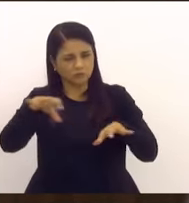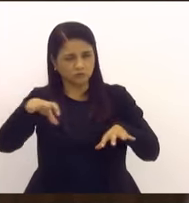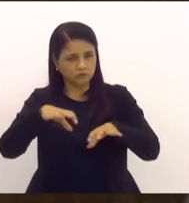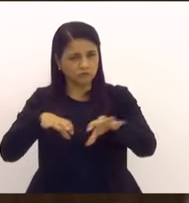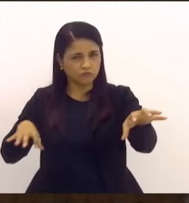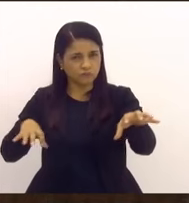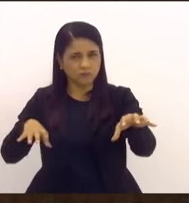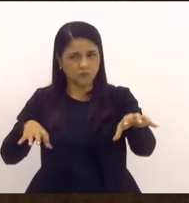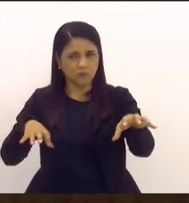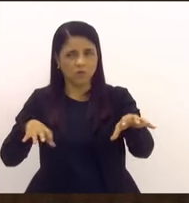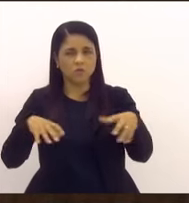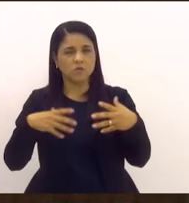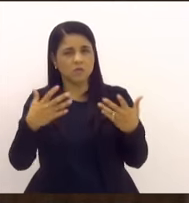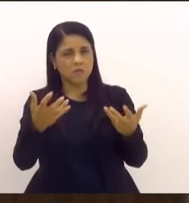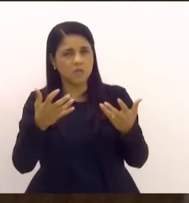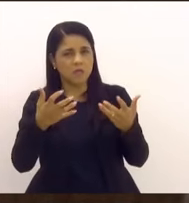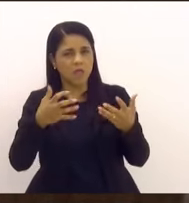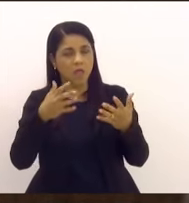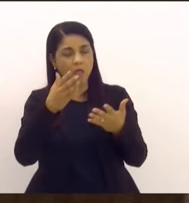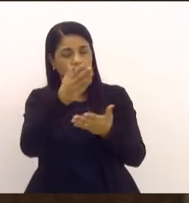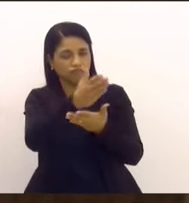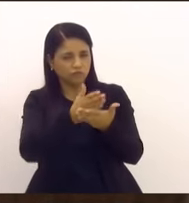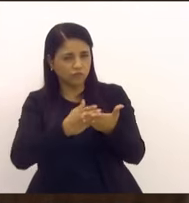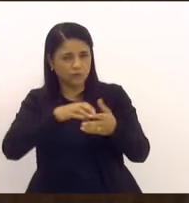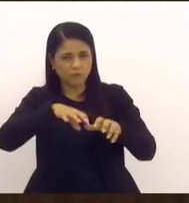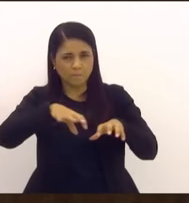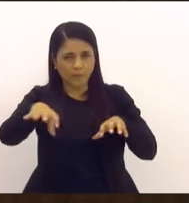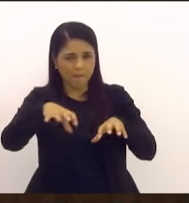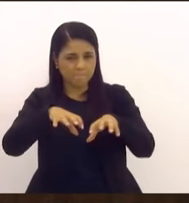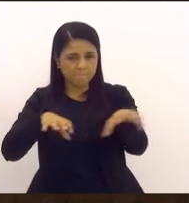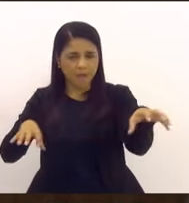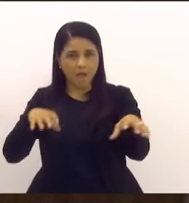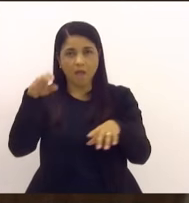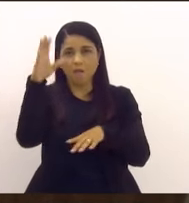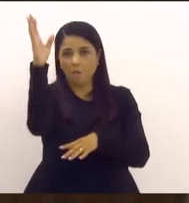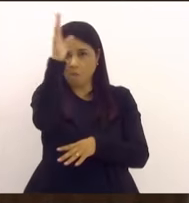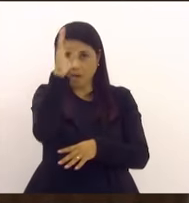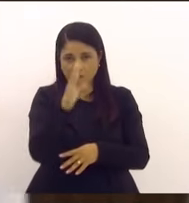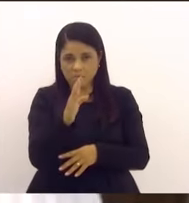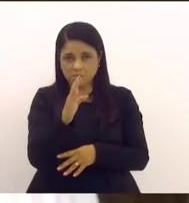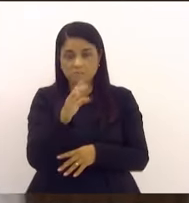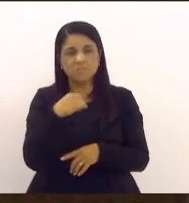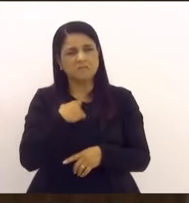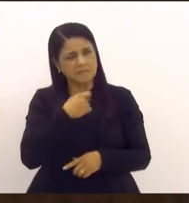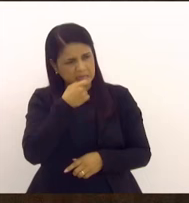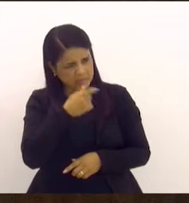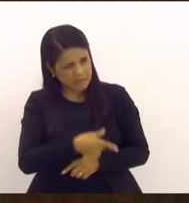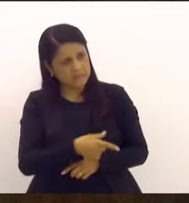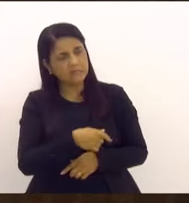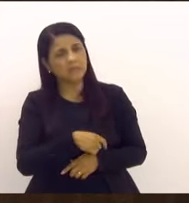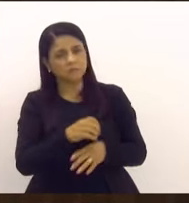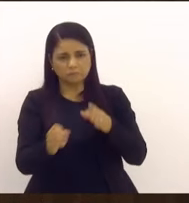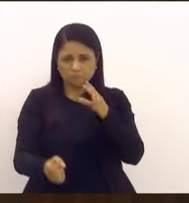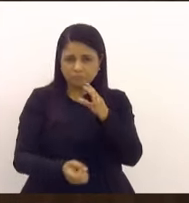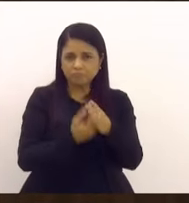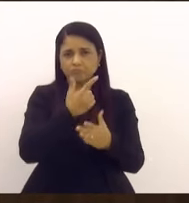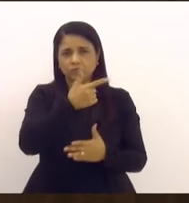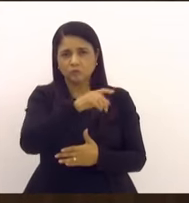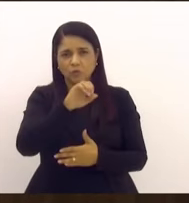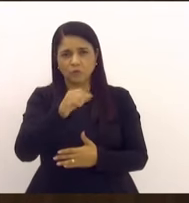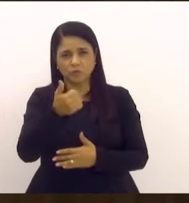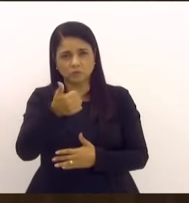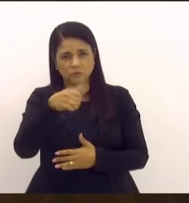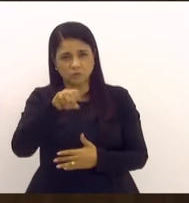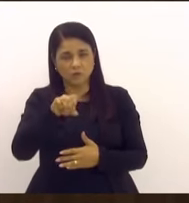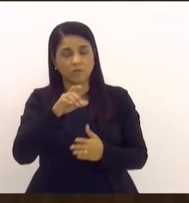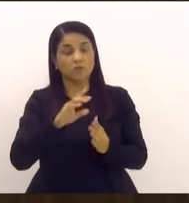em dizer que nós estamos querendo dividir, né, o país Mas engraçado, quando foi criado em 2019 o